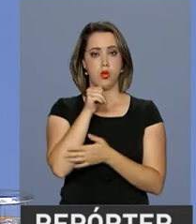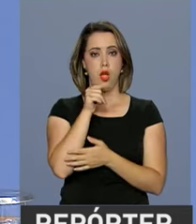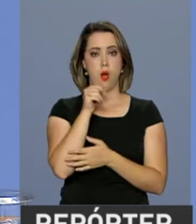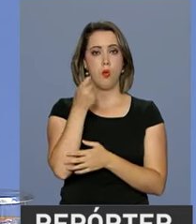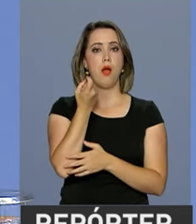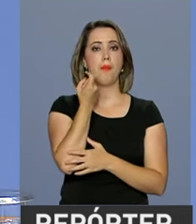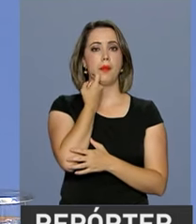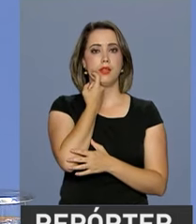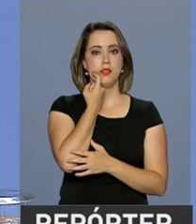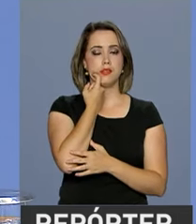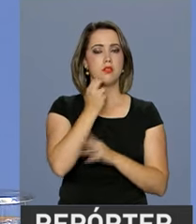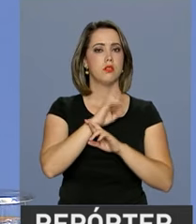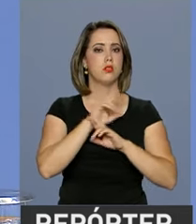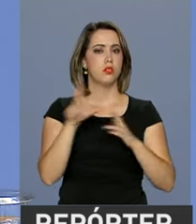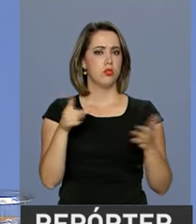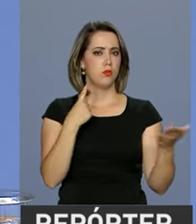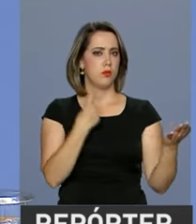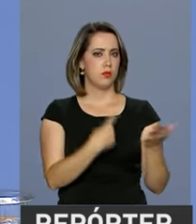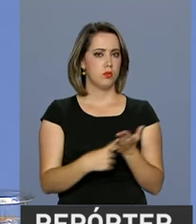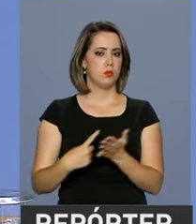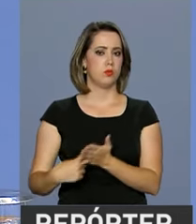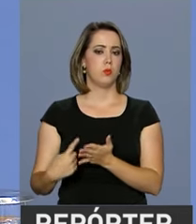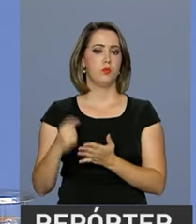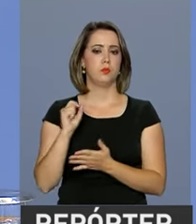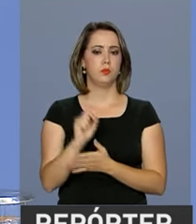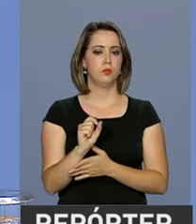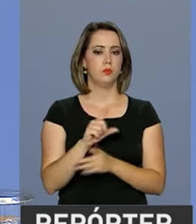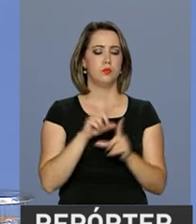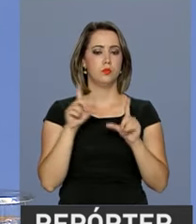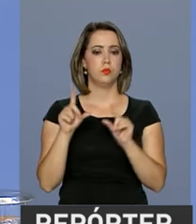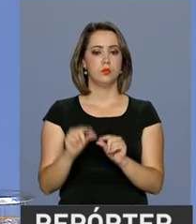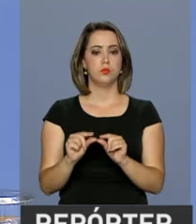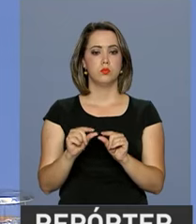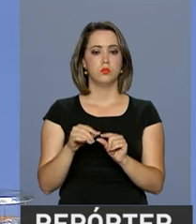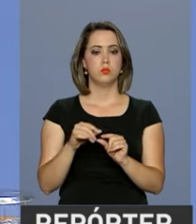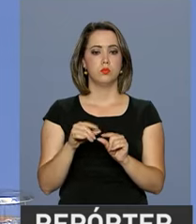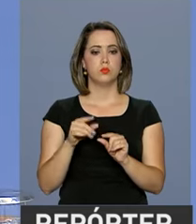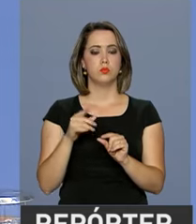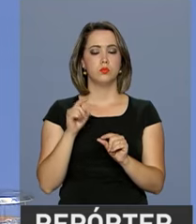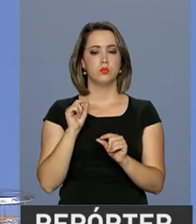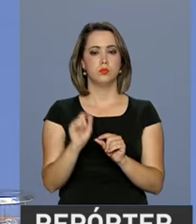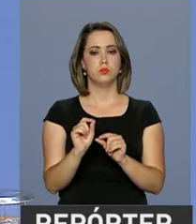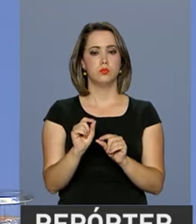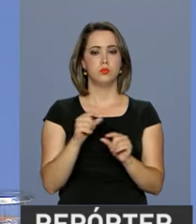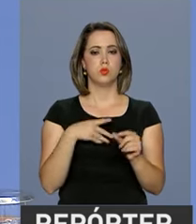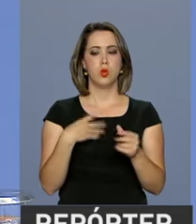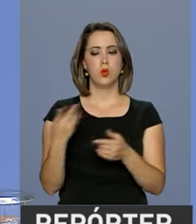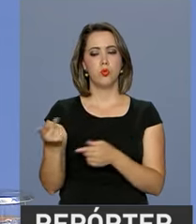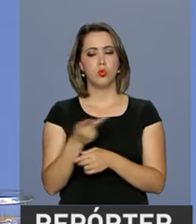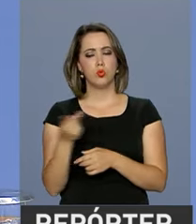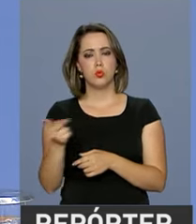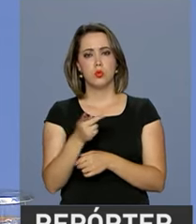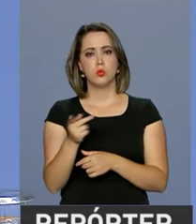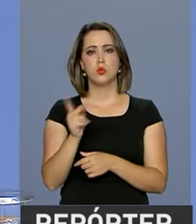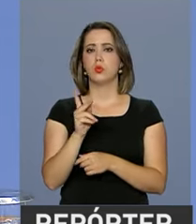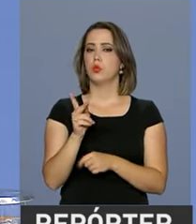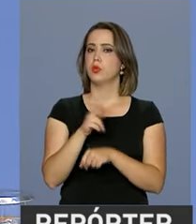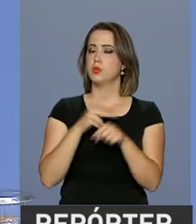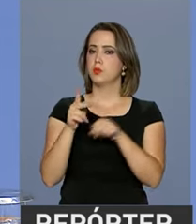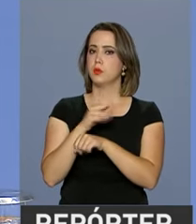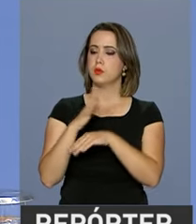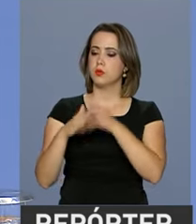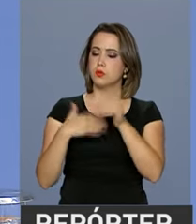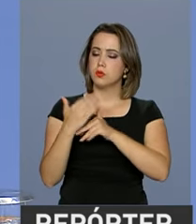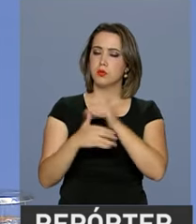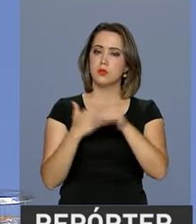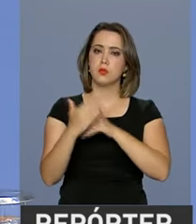pesca. Alguns atos de menor hierarquia que vão ser assinados entre instituições na área de